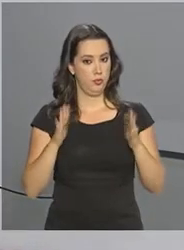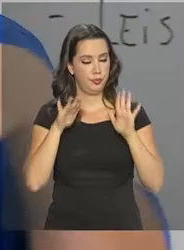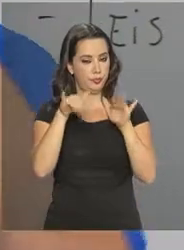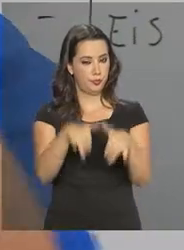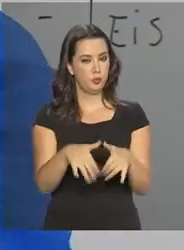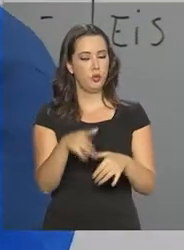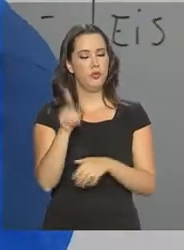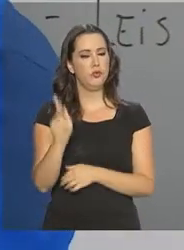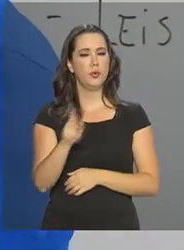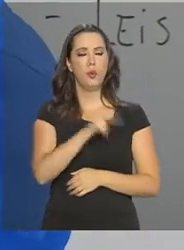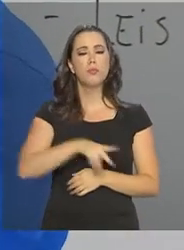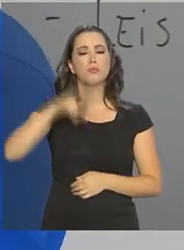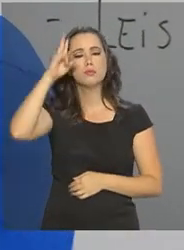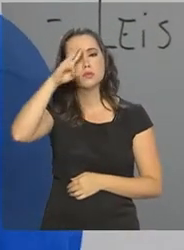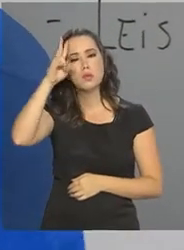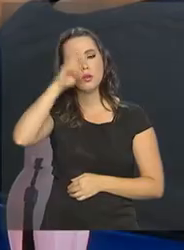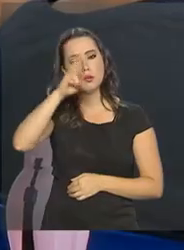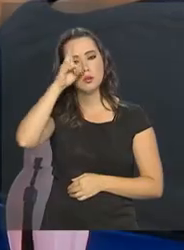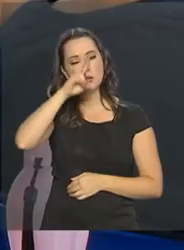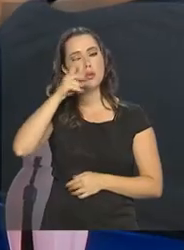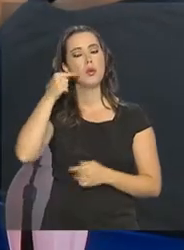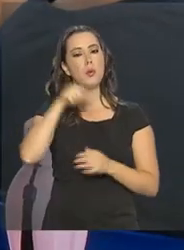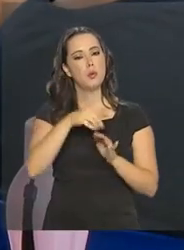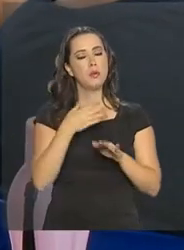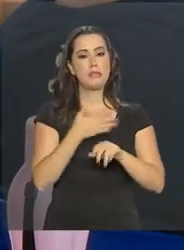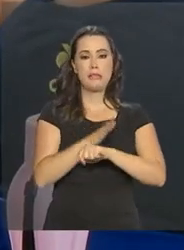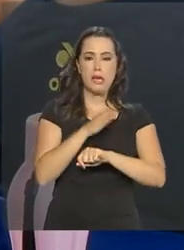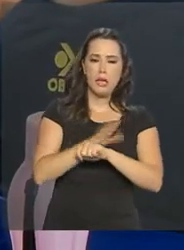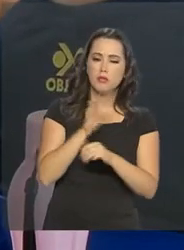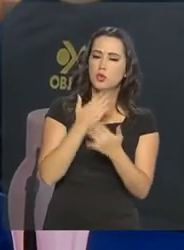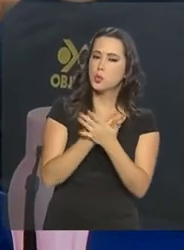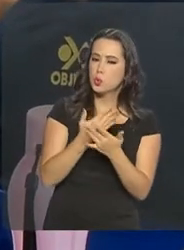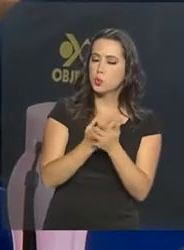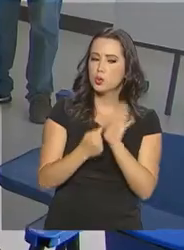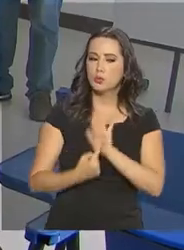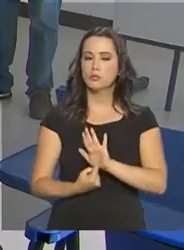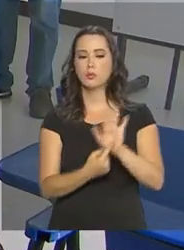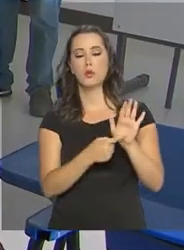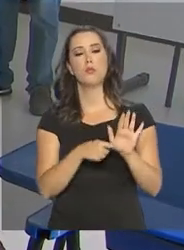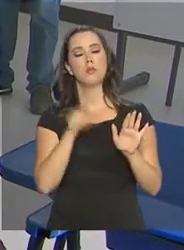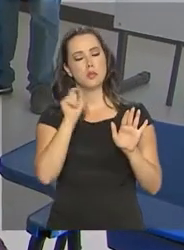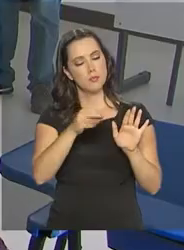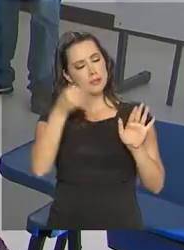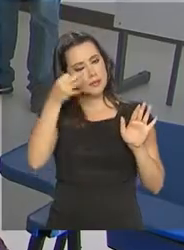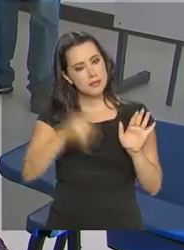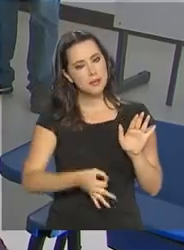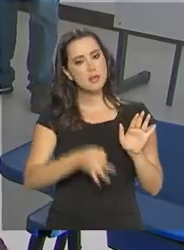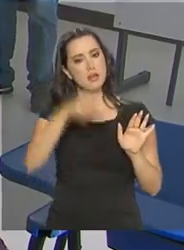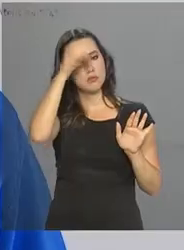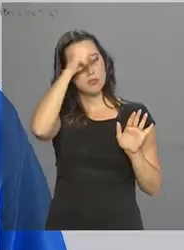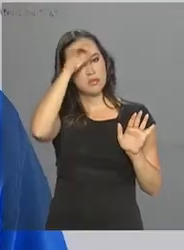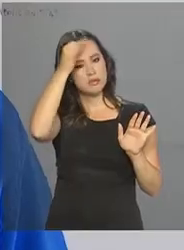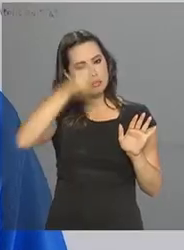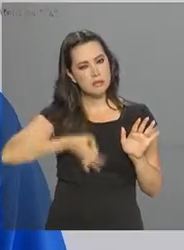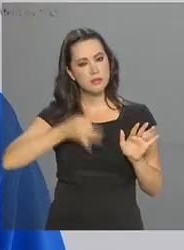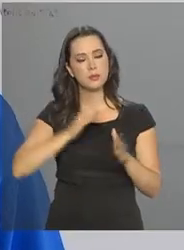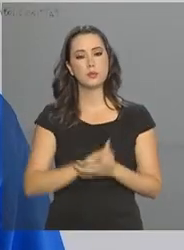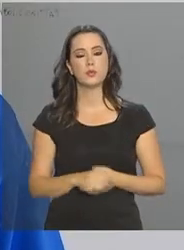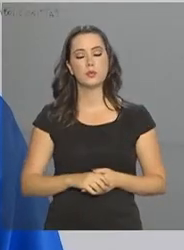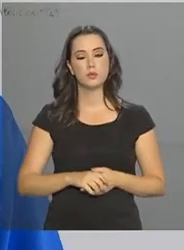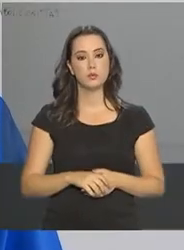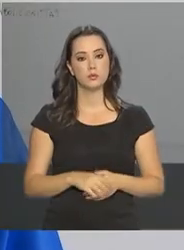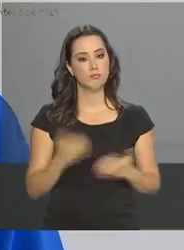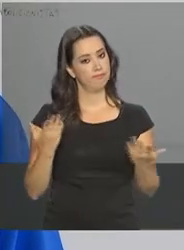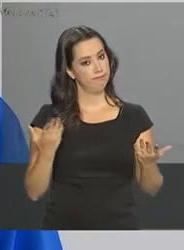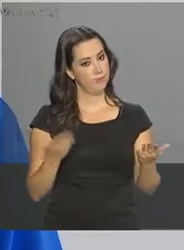história faz a última revisão para garantir que o conteúdo apresentado foi realmente assimilado eu sugiro nos